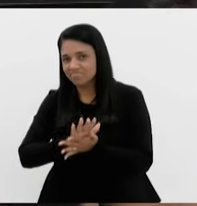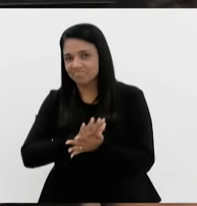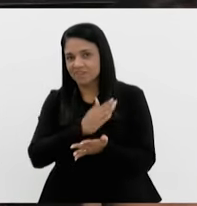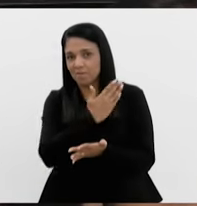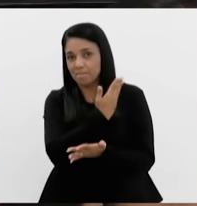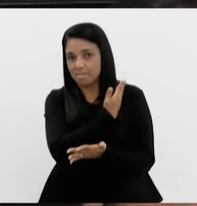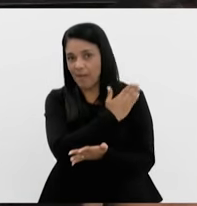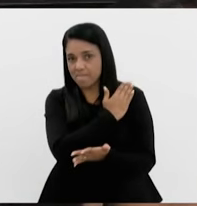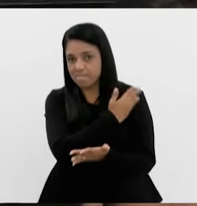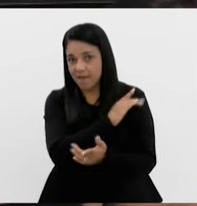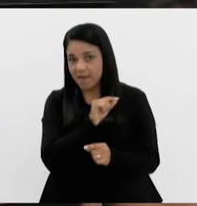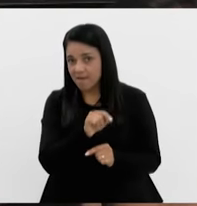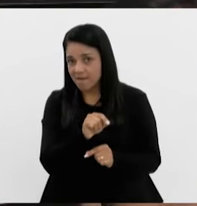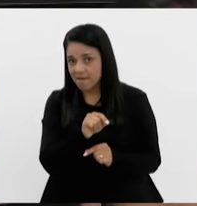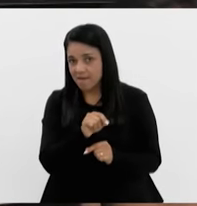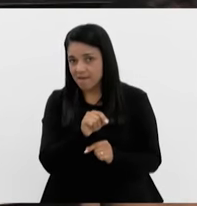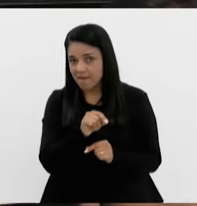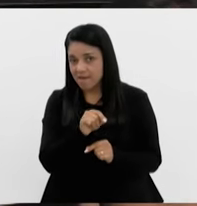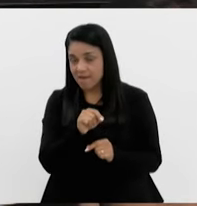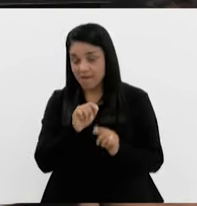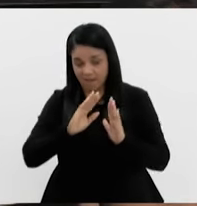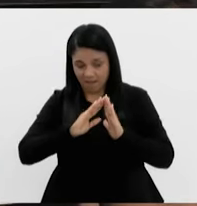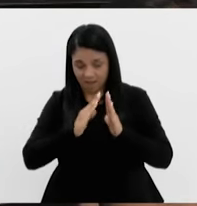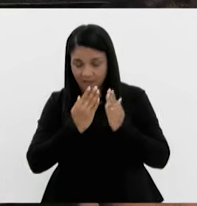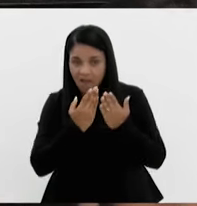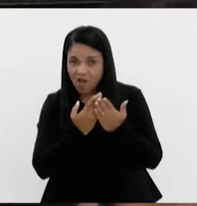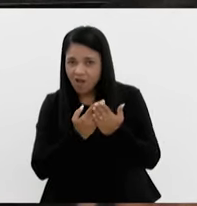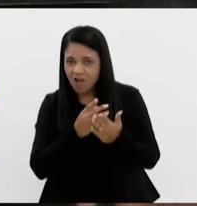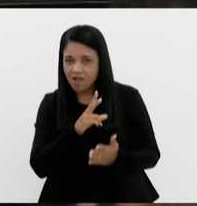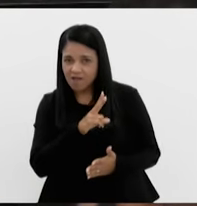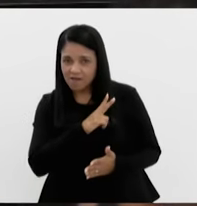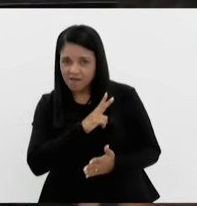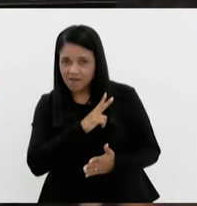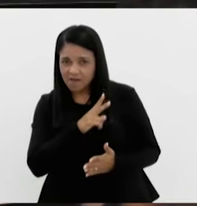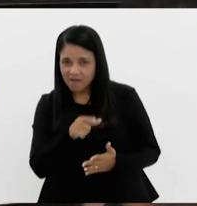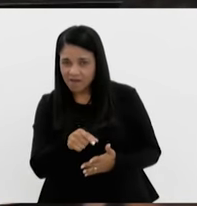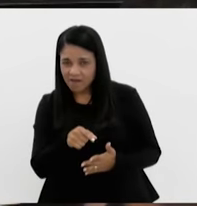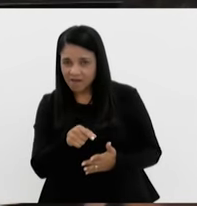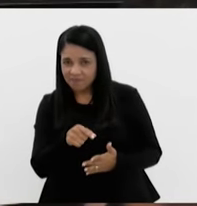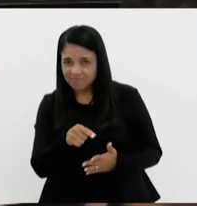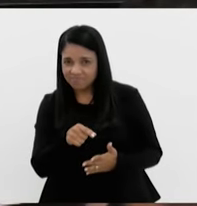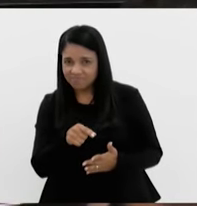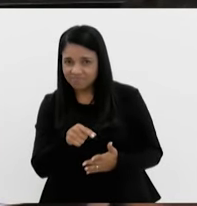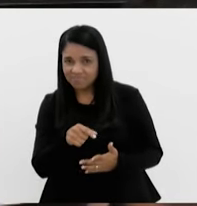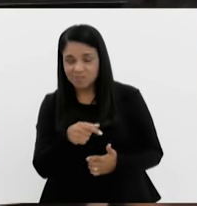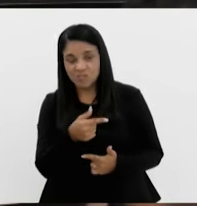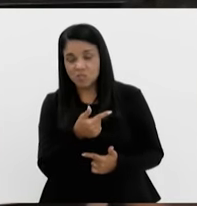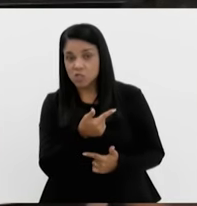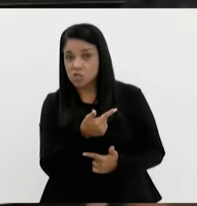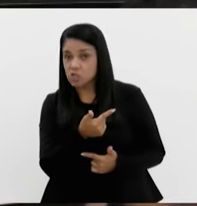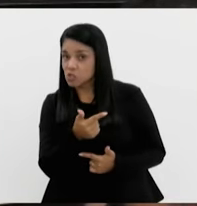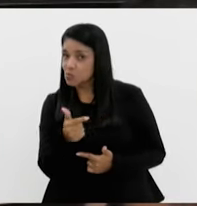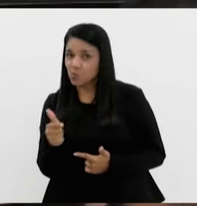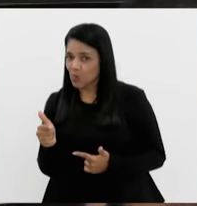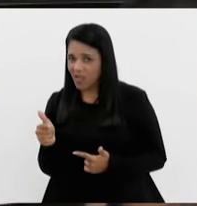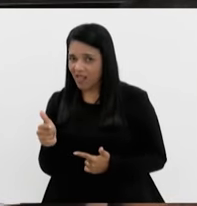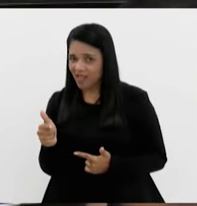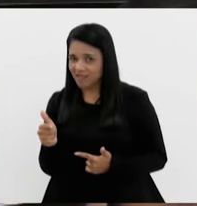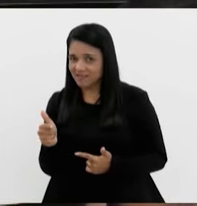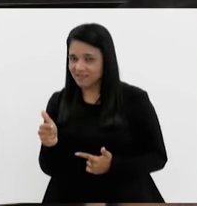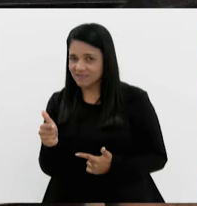escola faz desse tipo por não ter condições O que é um